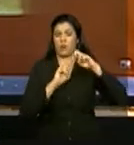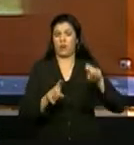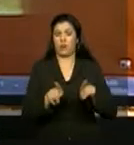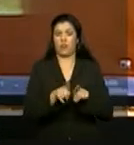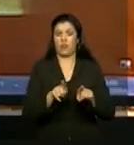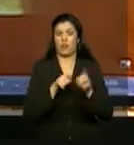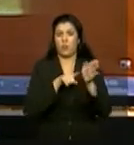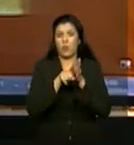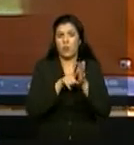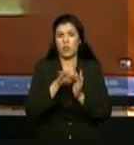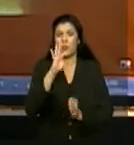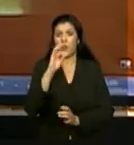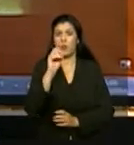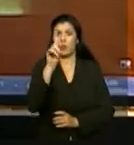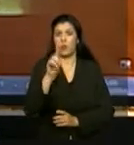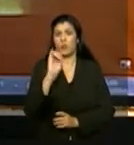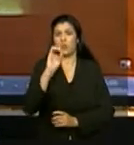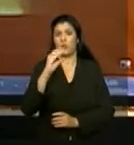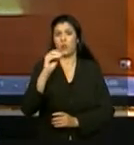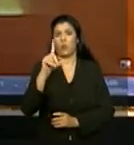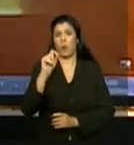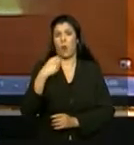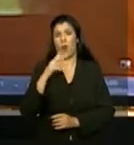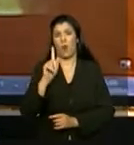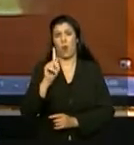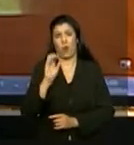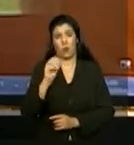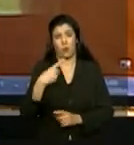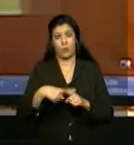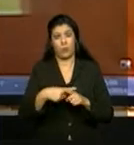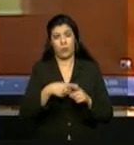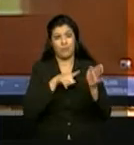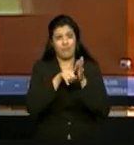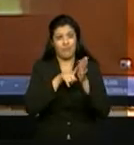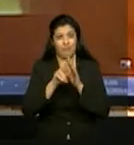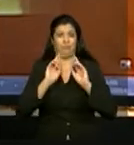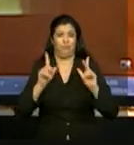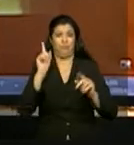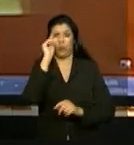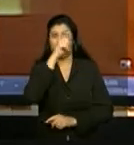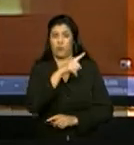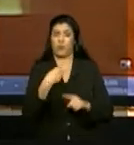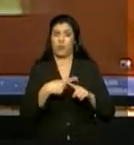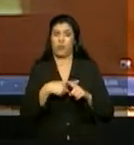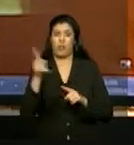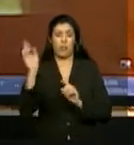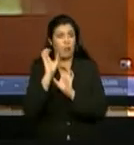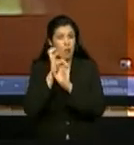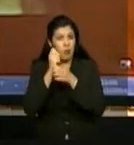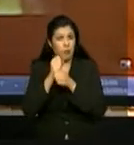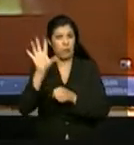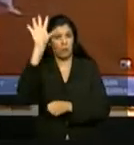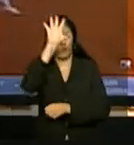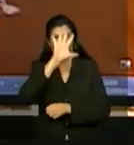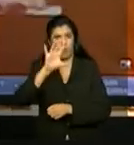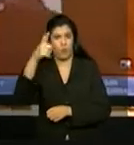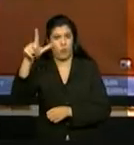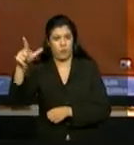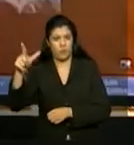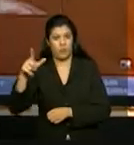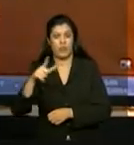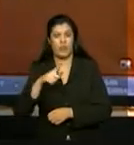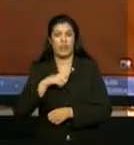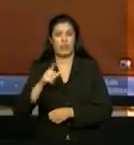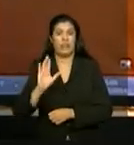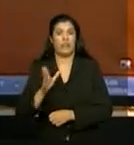toxicológico já é um processo bem mais difícil diz que é que serão feitos por laboratórios internacionais são um factor que